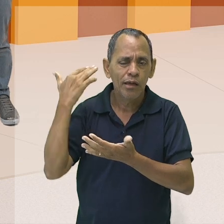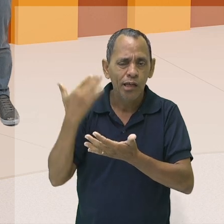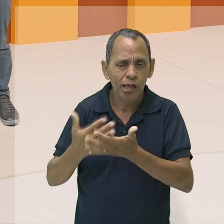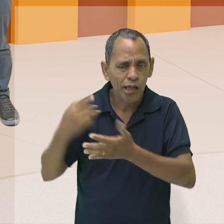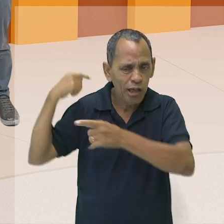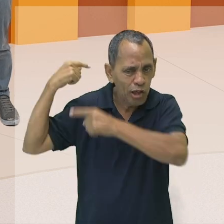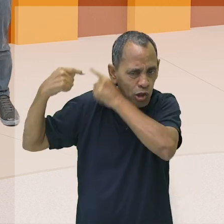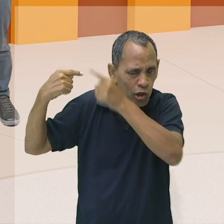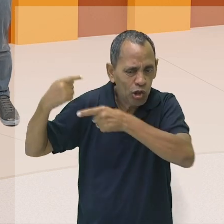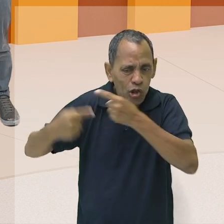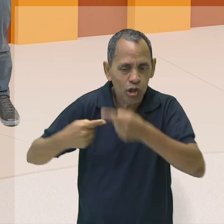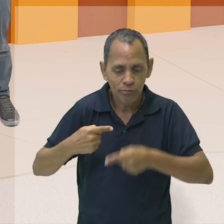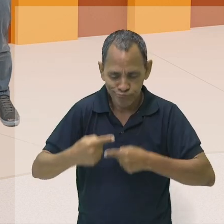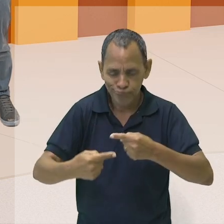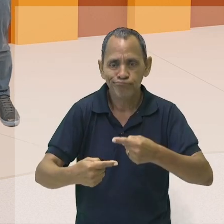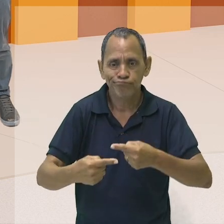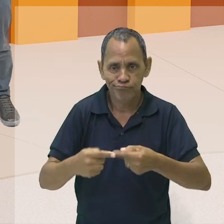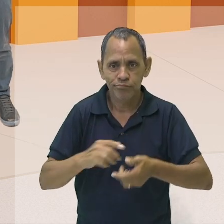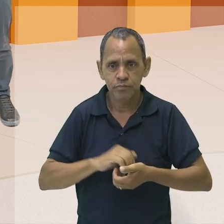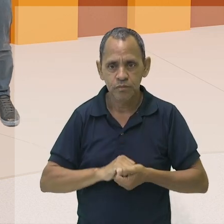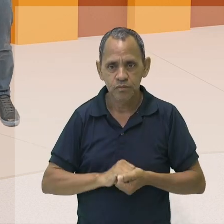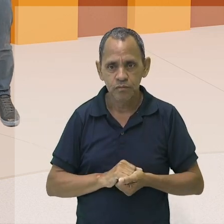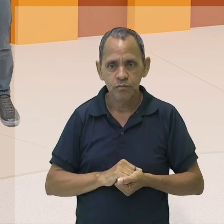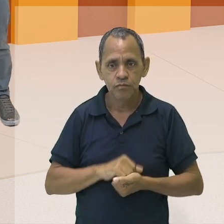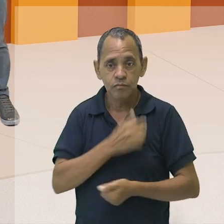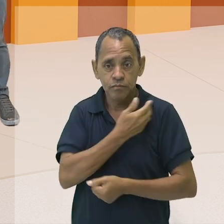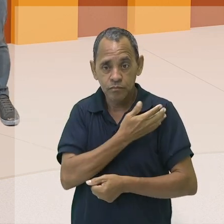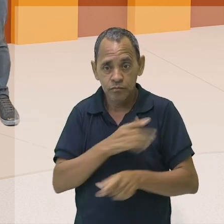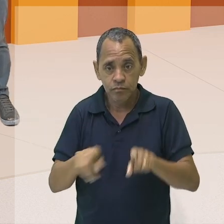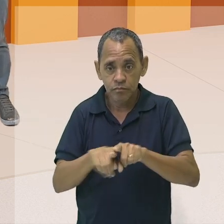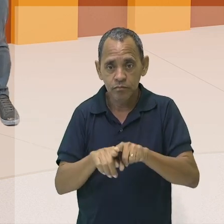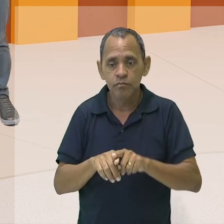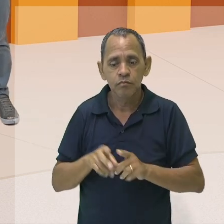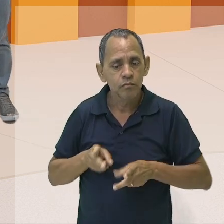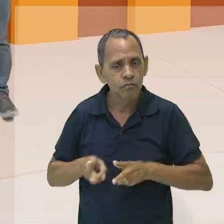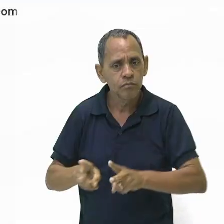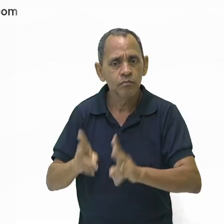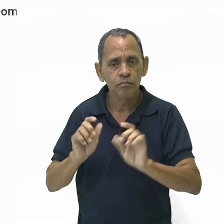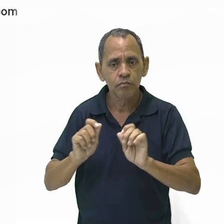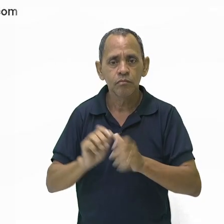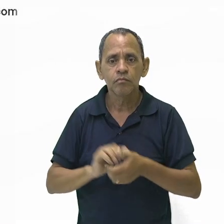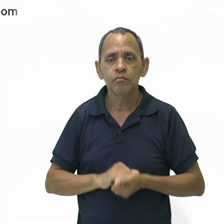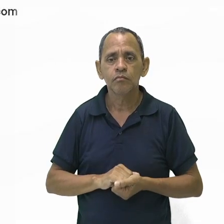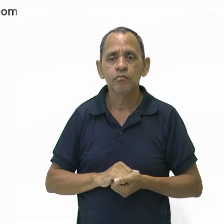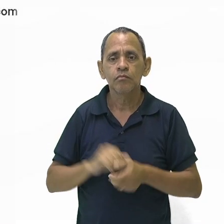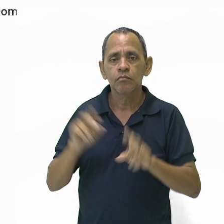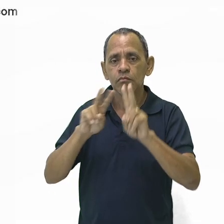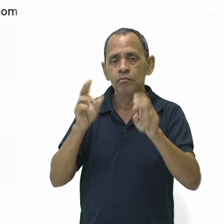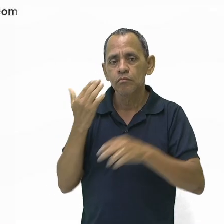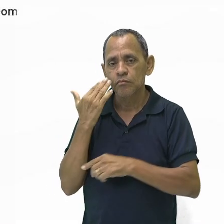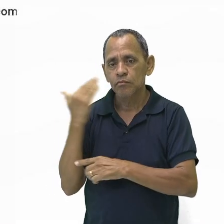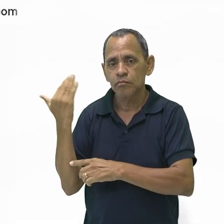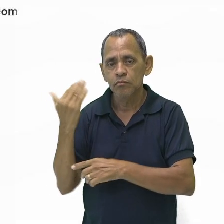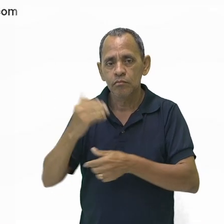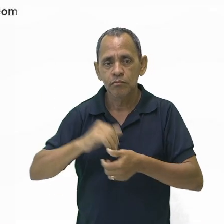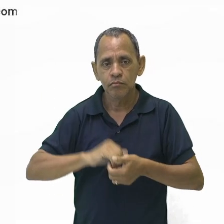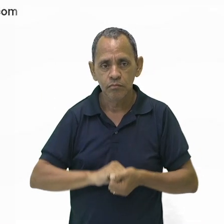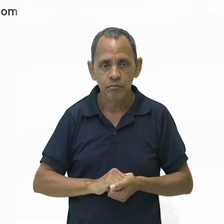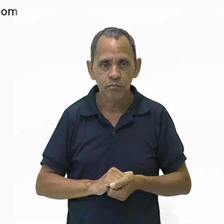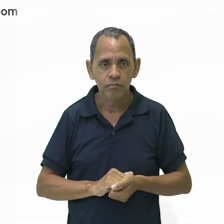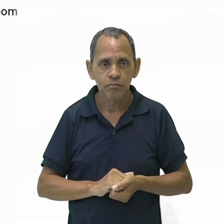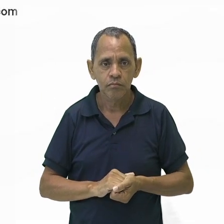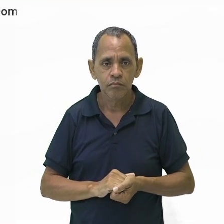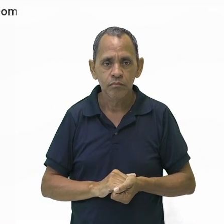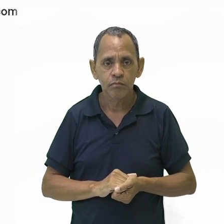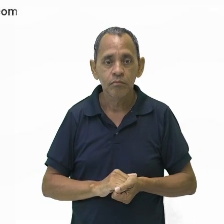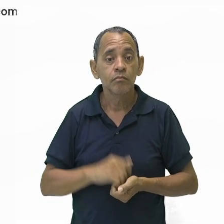e as desigualdades também no Brasil. Continuando a falar sobre a questão do analfabetismo, a gente vai ver na próxima tela, pessoal, que a gente tem